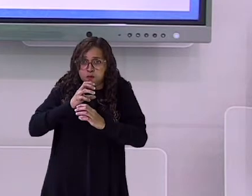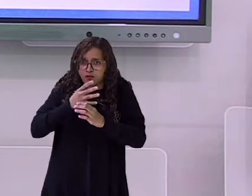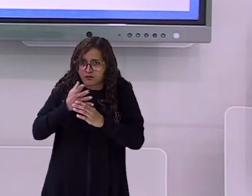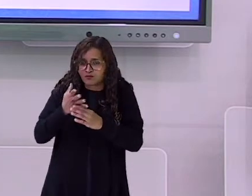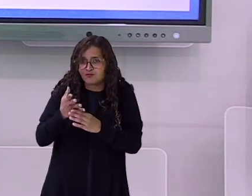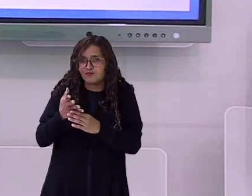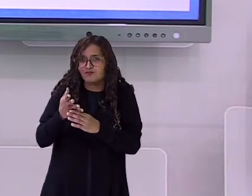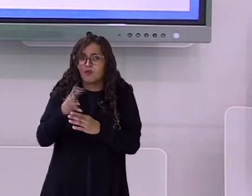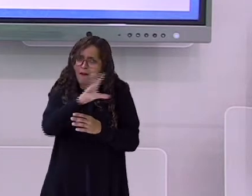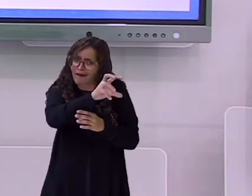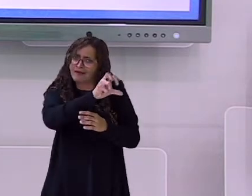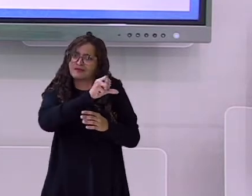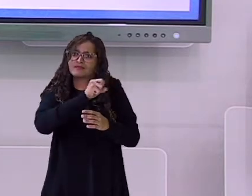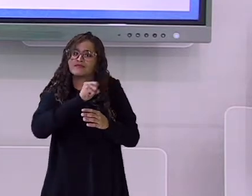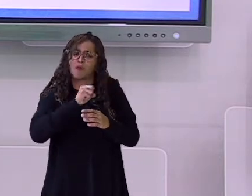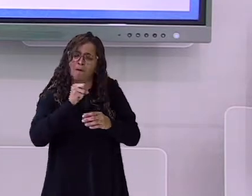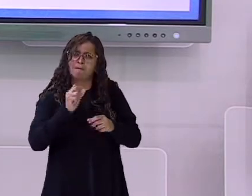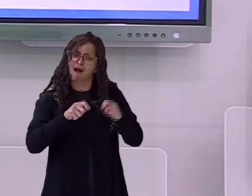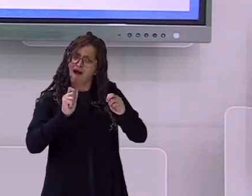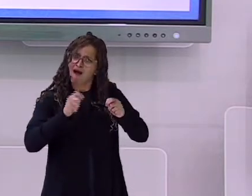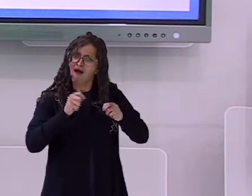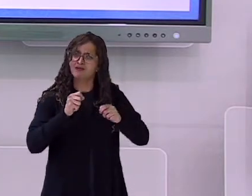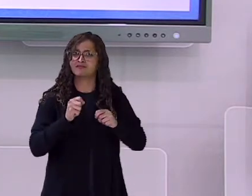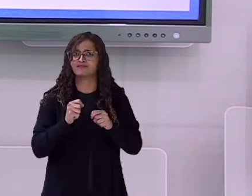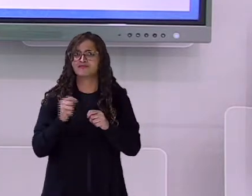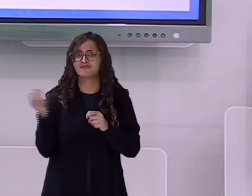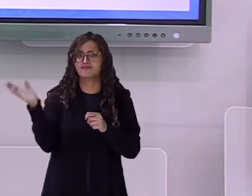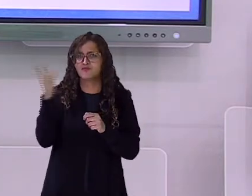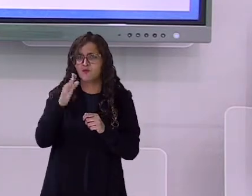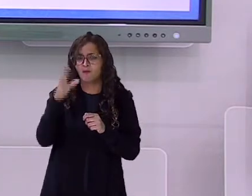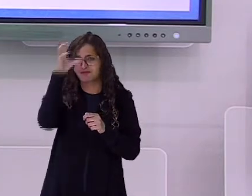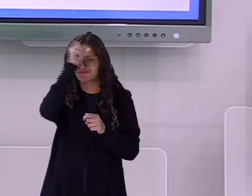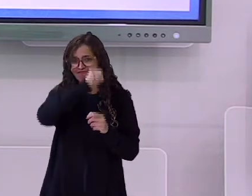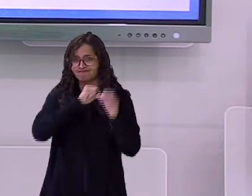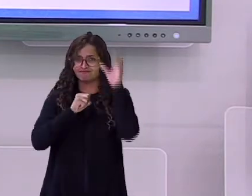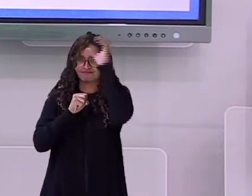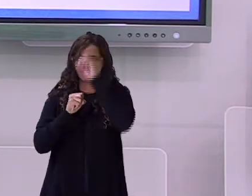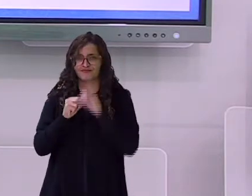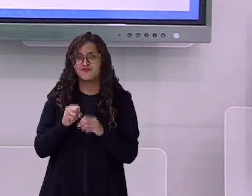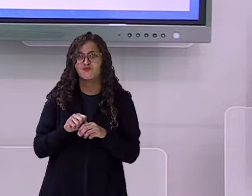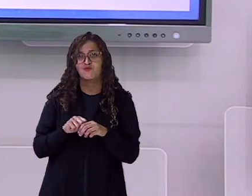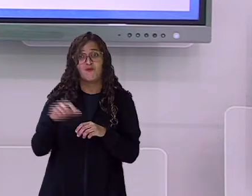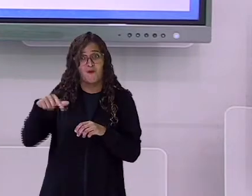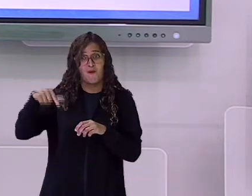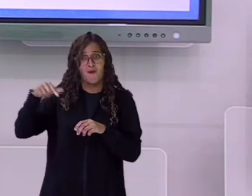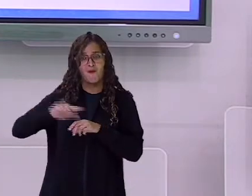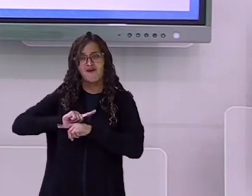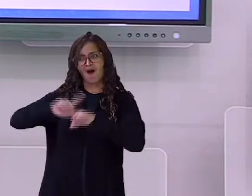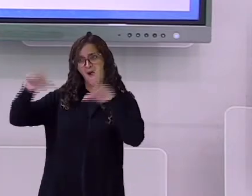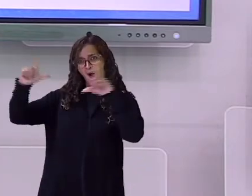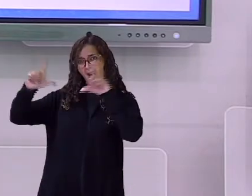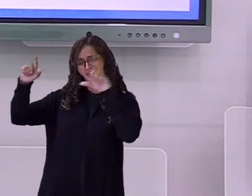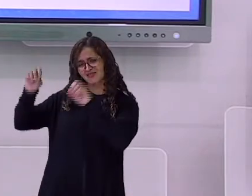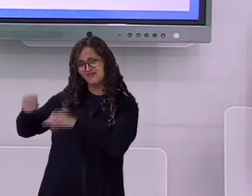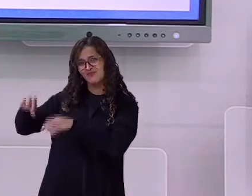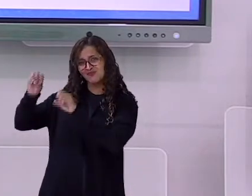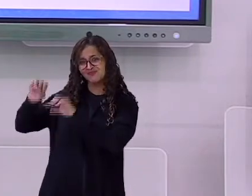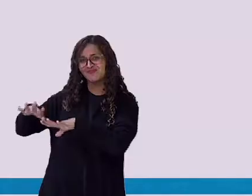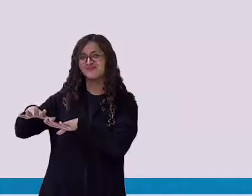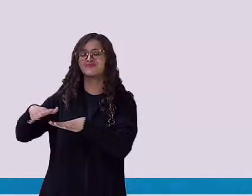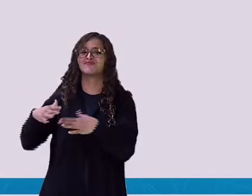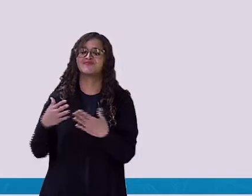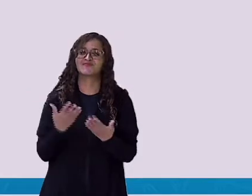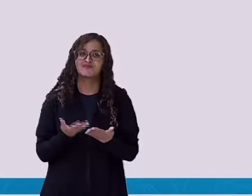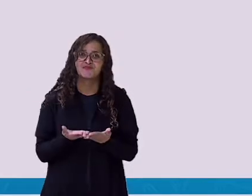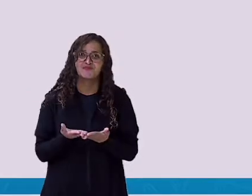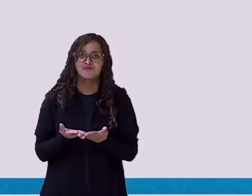Se tiver, já pega lá, vamos fazer barulho. Se não, vamos aprender aqui na TV Educação. Vamos falar